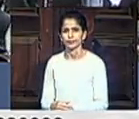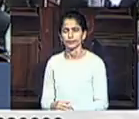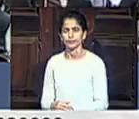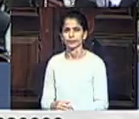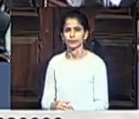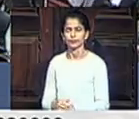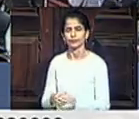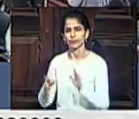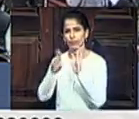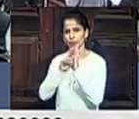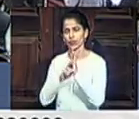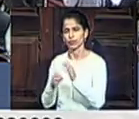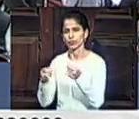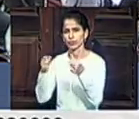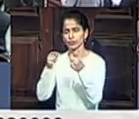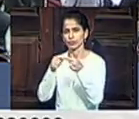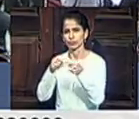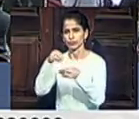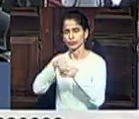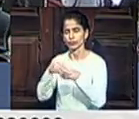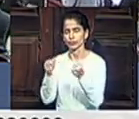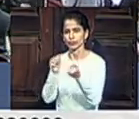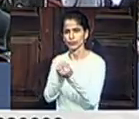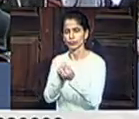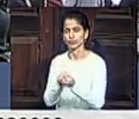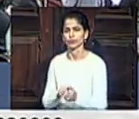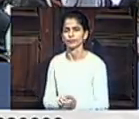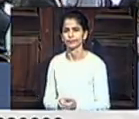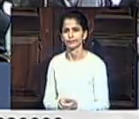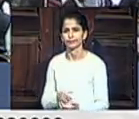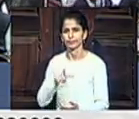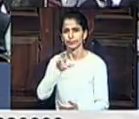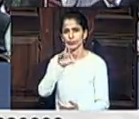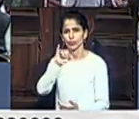Acompanho o relator, presidente. Deputado Luiz Martins.